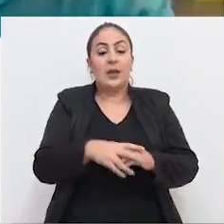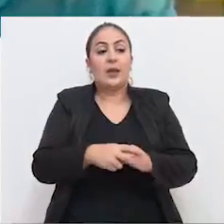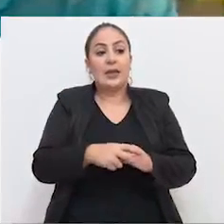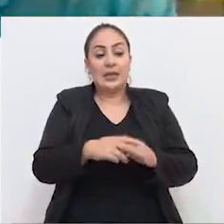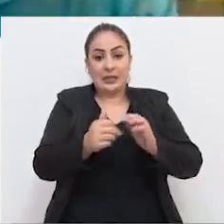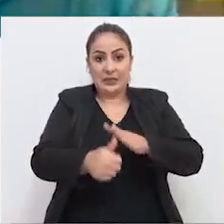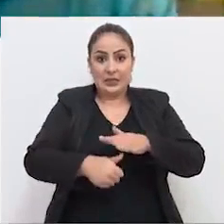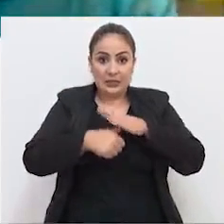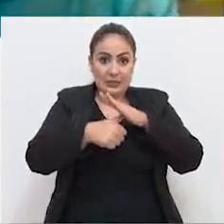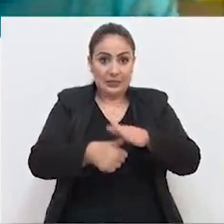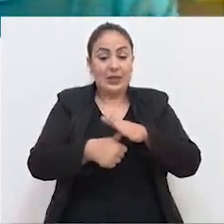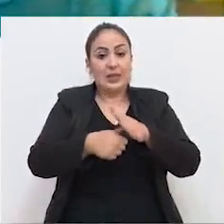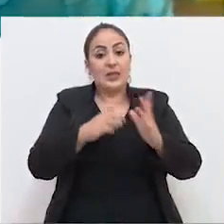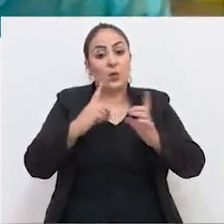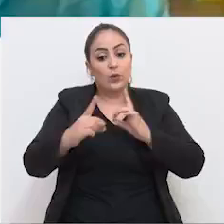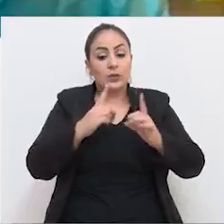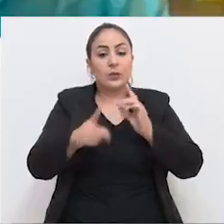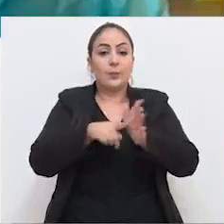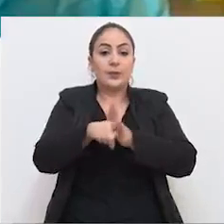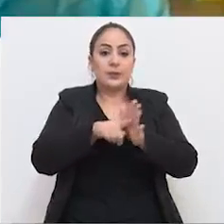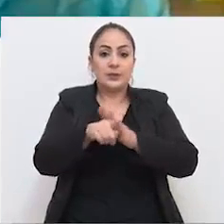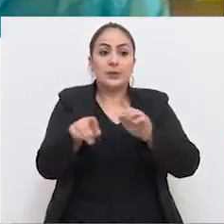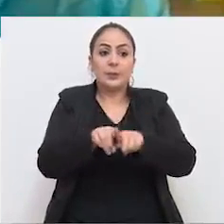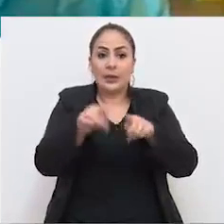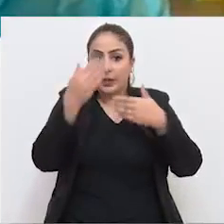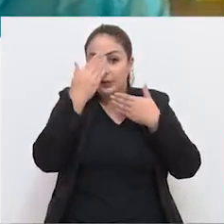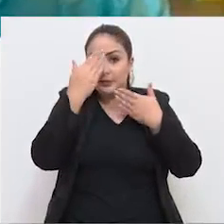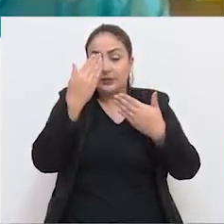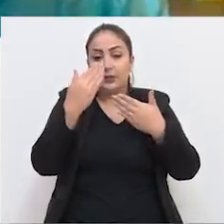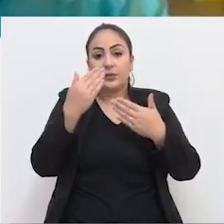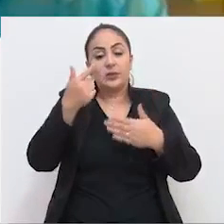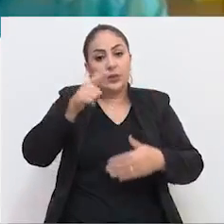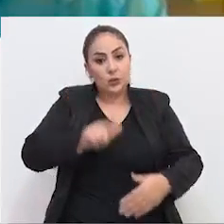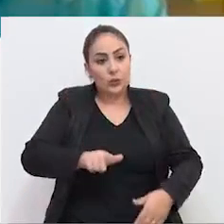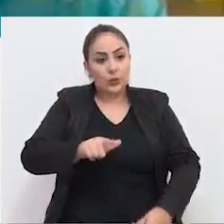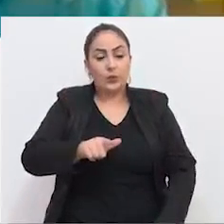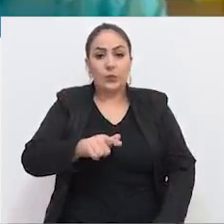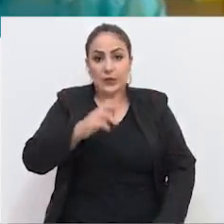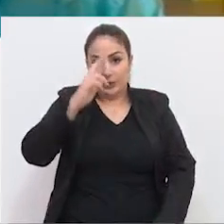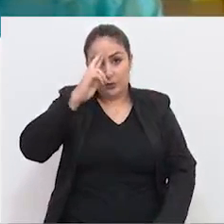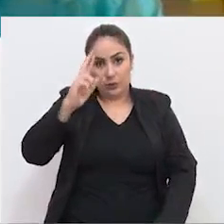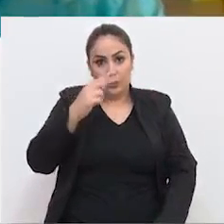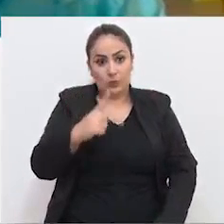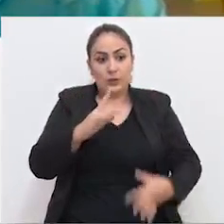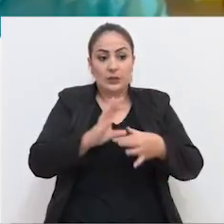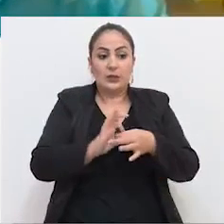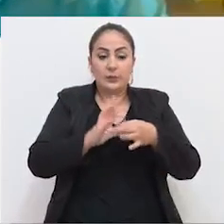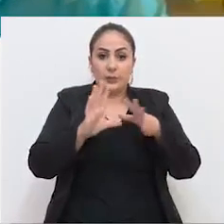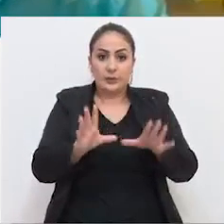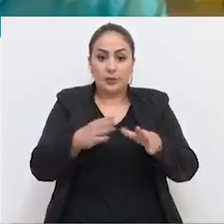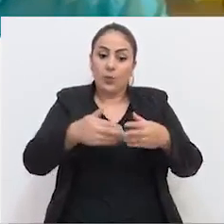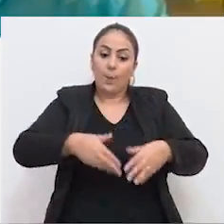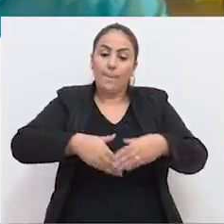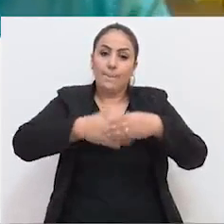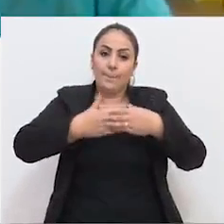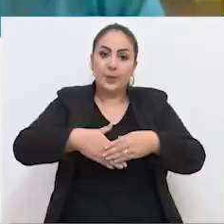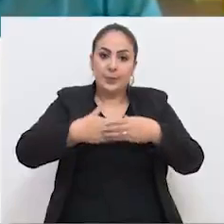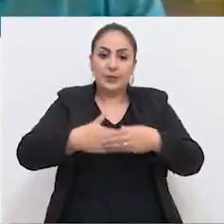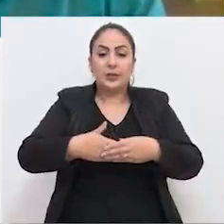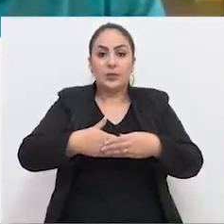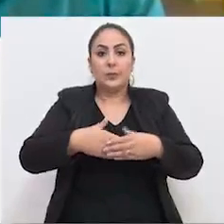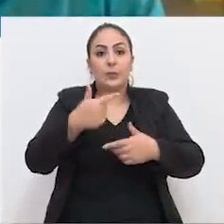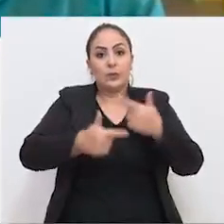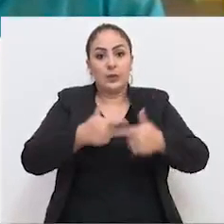que lidera e coordena essa pesquisa, agradecendo mais uma vez, reitor, pela sua disponibilidade, cumprimentando aqui